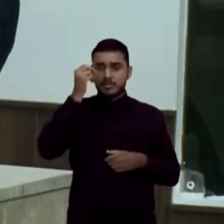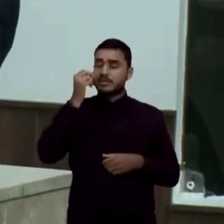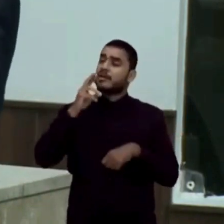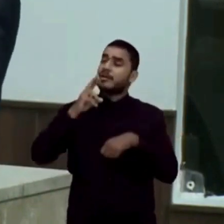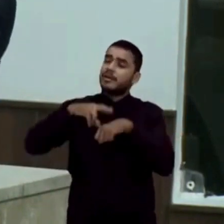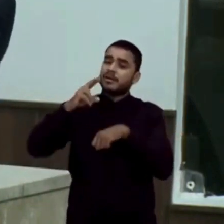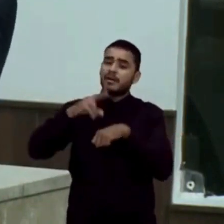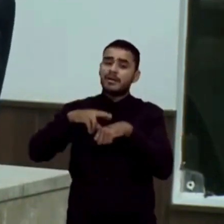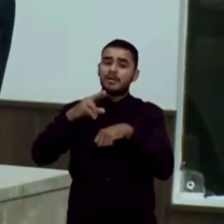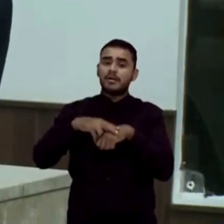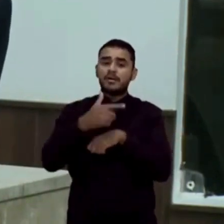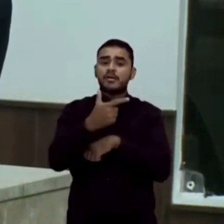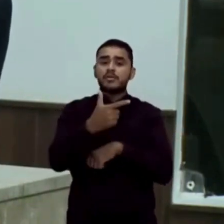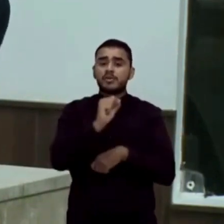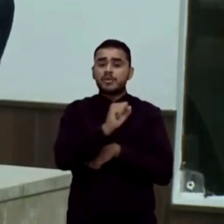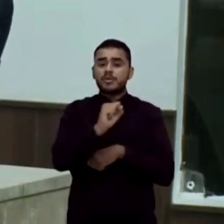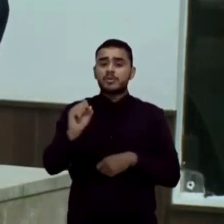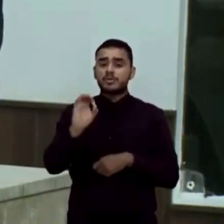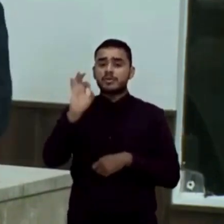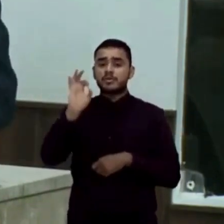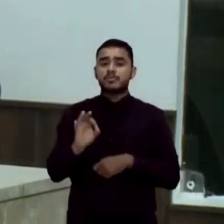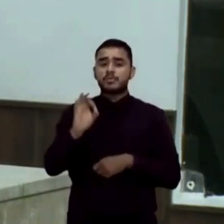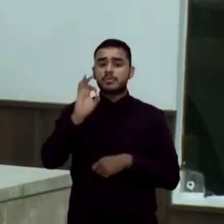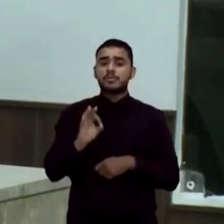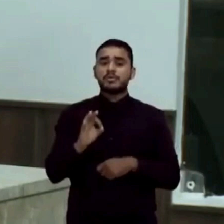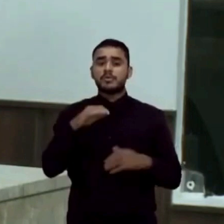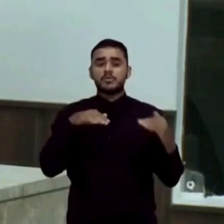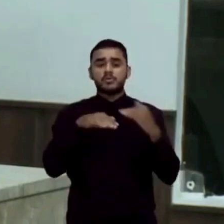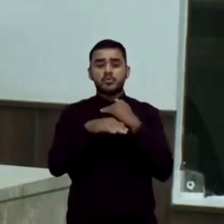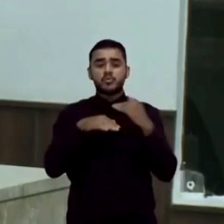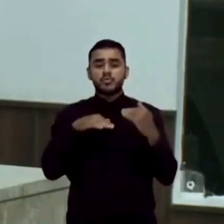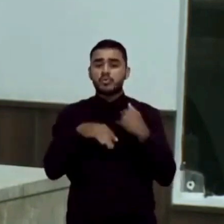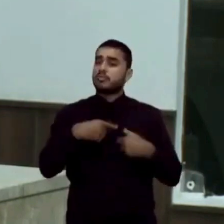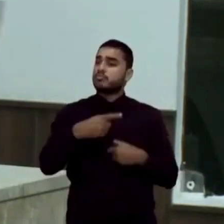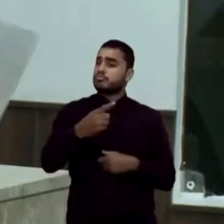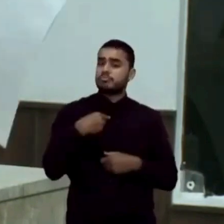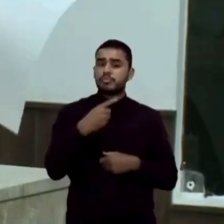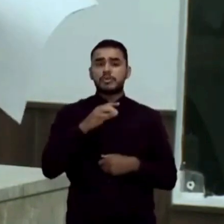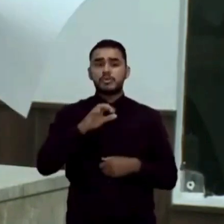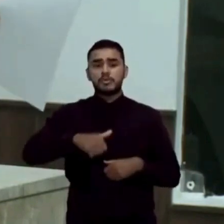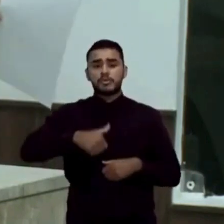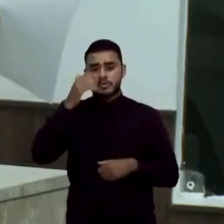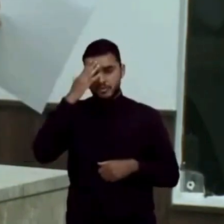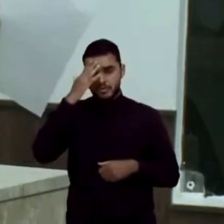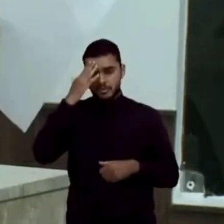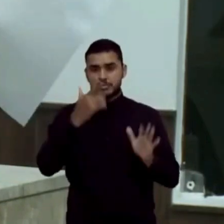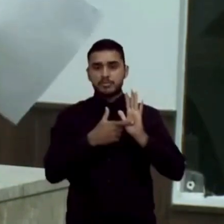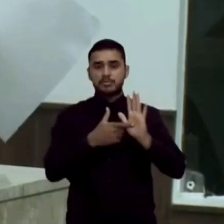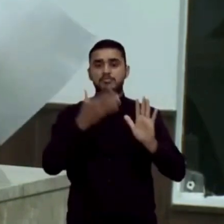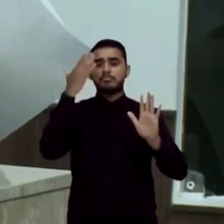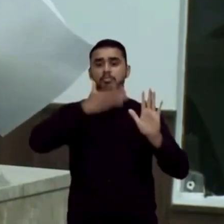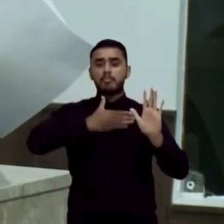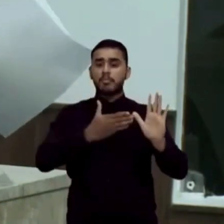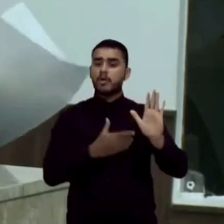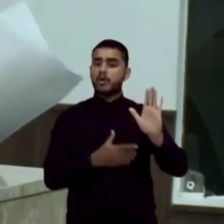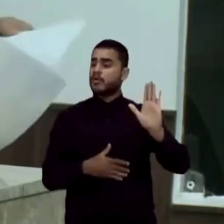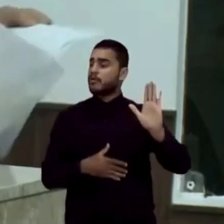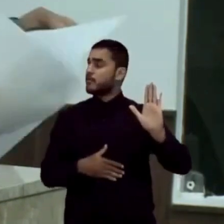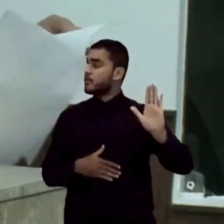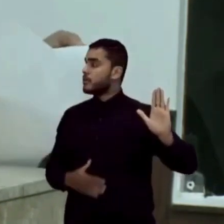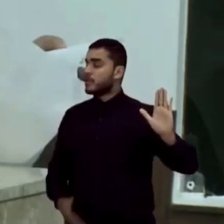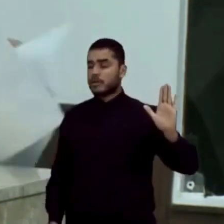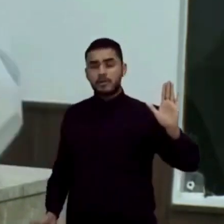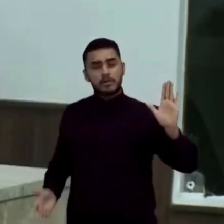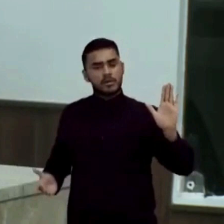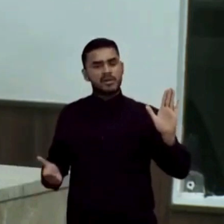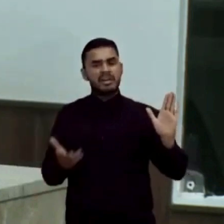288%, vereador Léo Couto. Eu estou lendo a mensagem prefeitural, e aqui não é Xerox, aqui ainda é original, meu amigo. Aí quer